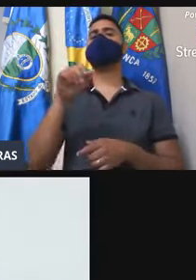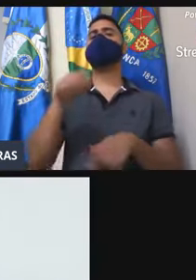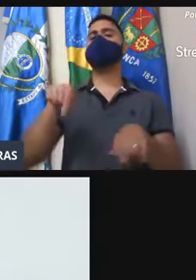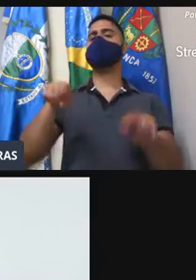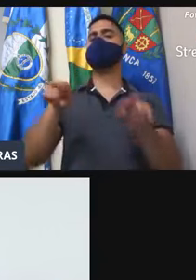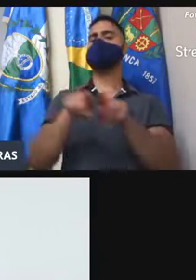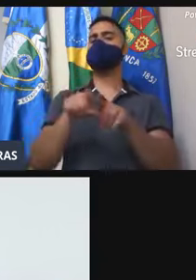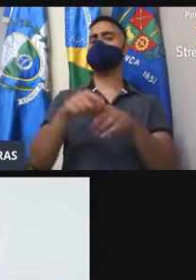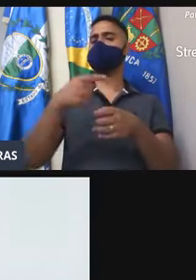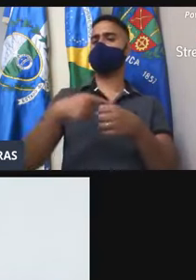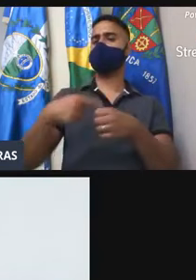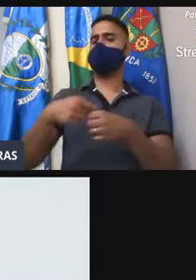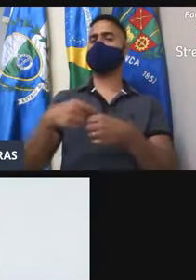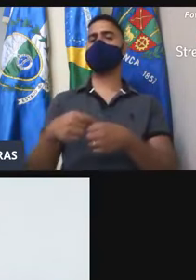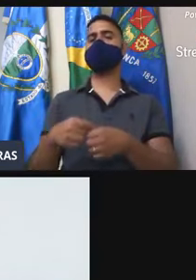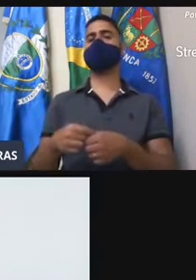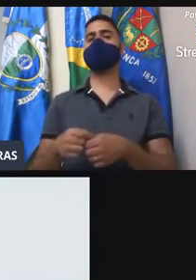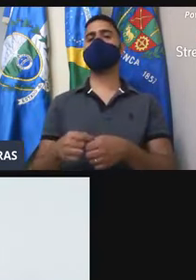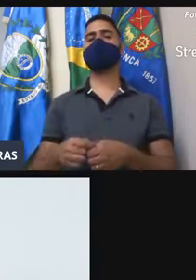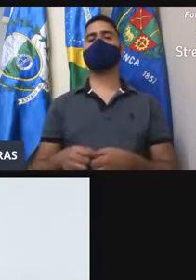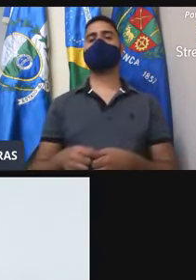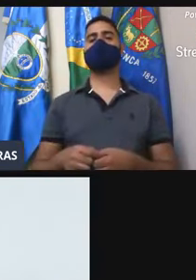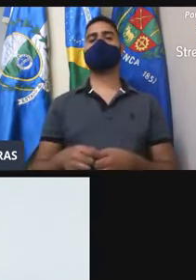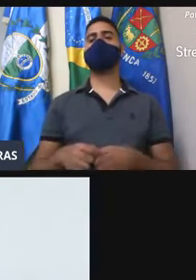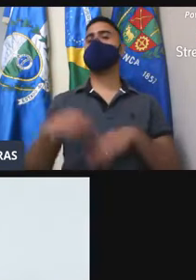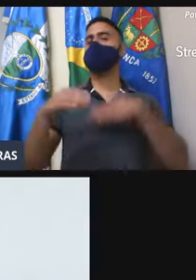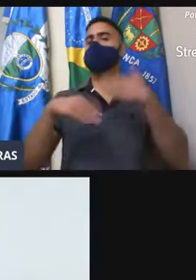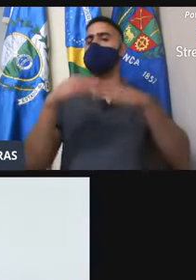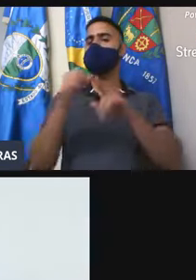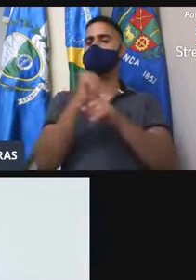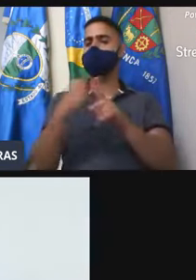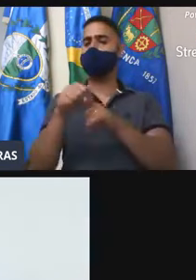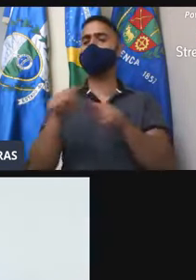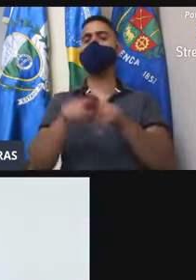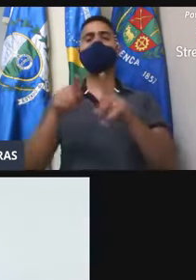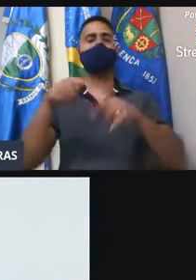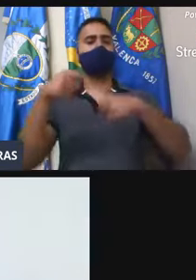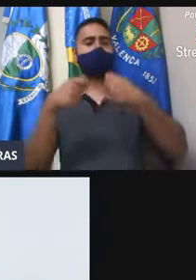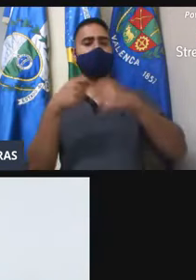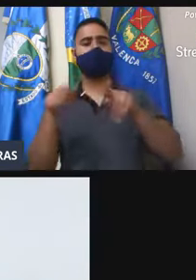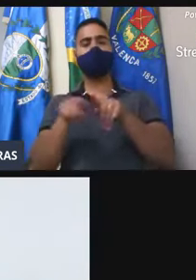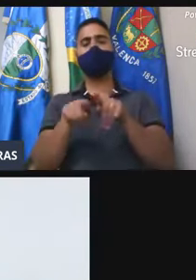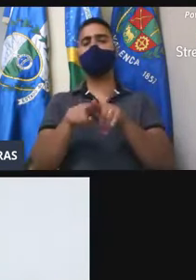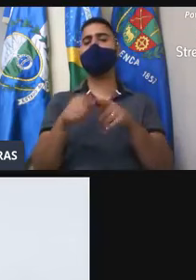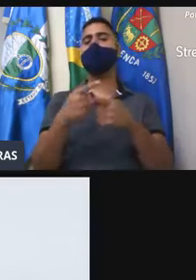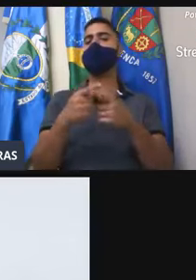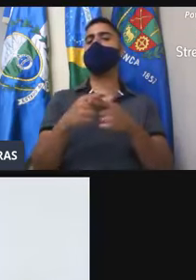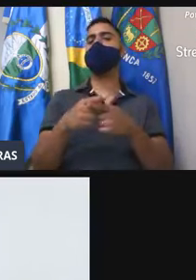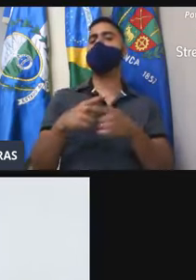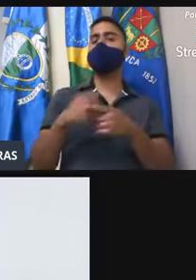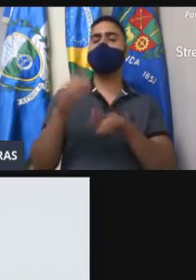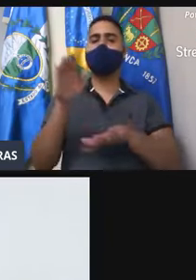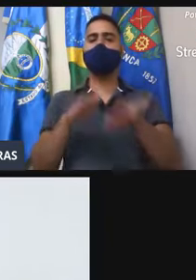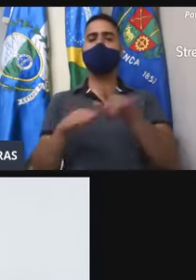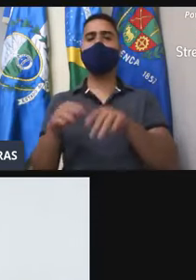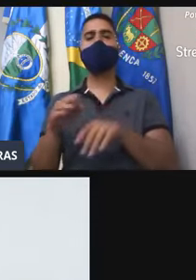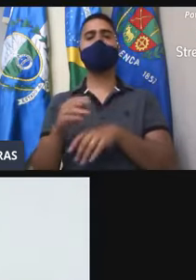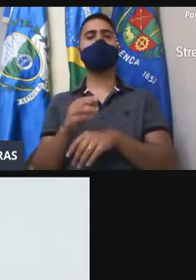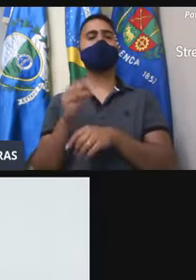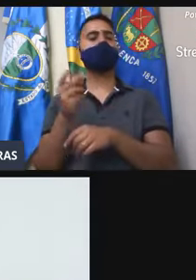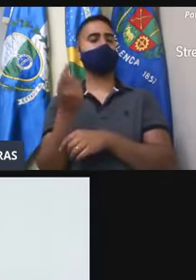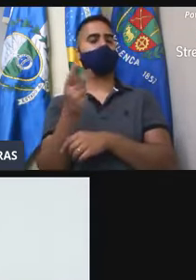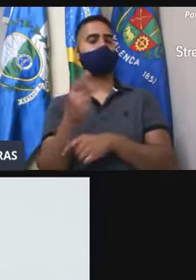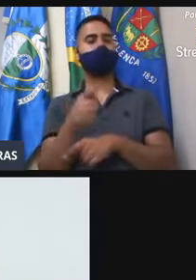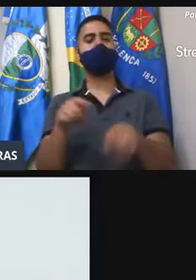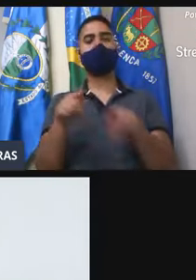município se justifica pela relevância ímpar da categoria para o desenvolvimento socioeconômico e regional, pois compete ao contador zelar pela saúde financeira das pessoas físicas e